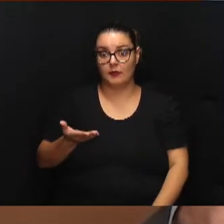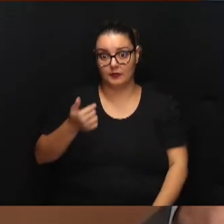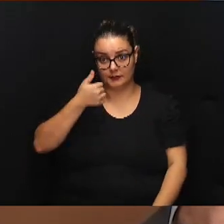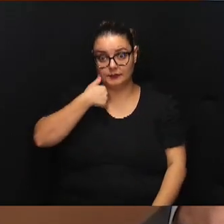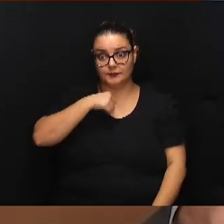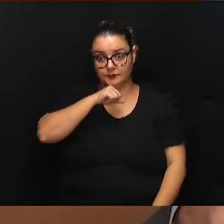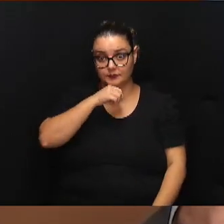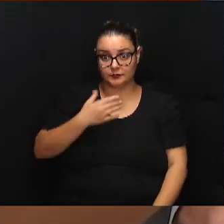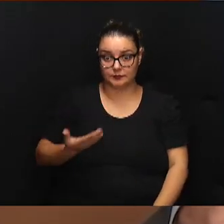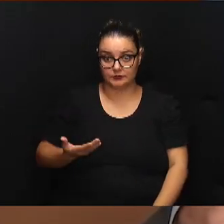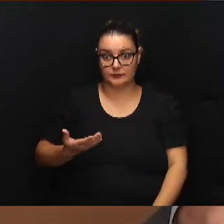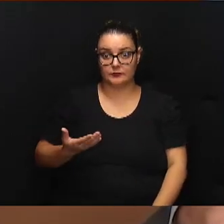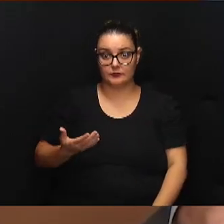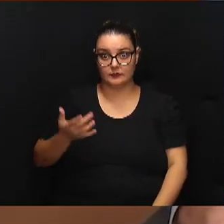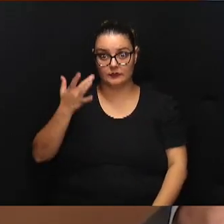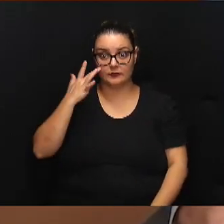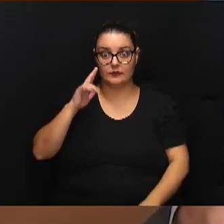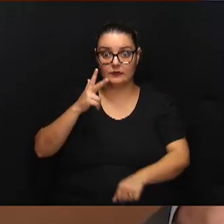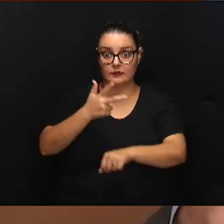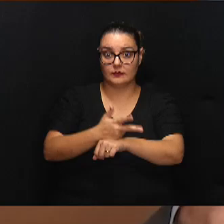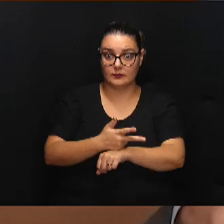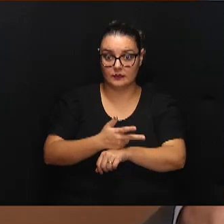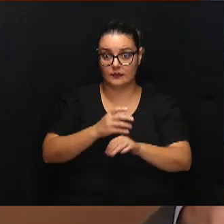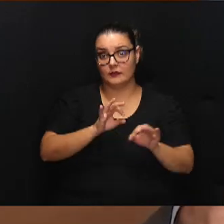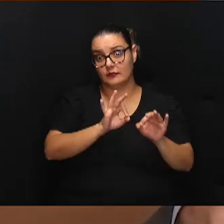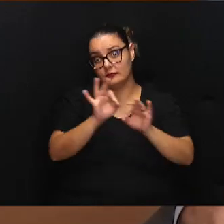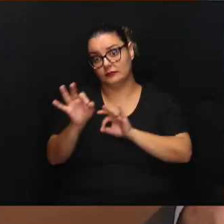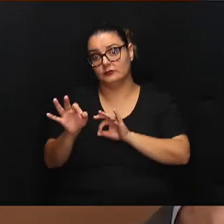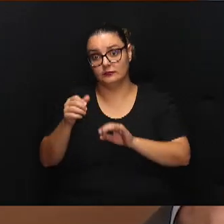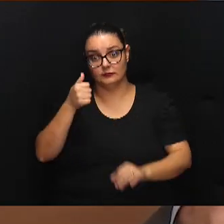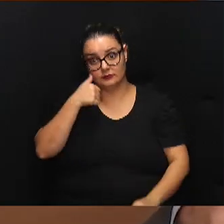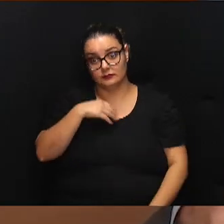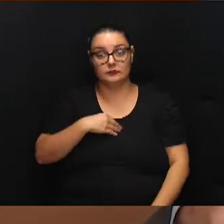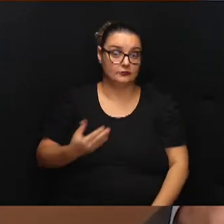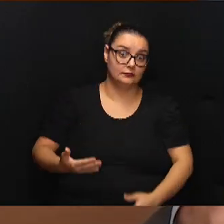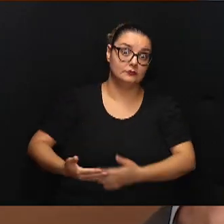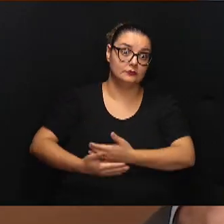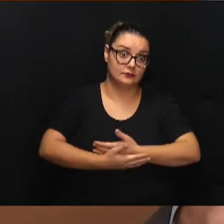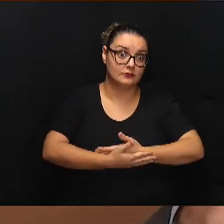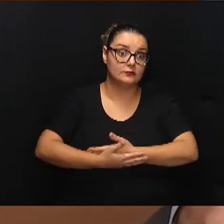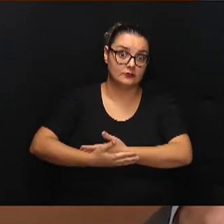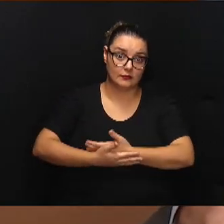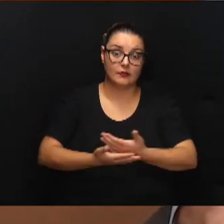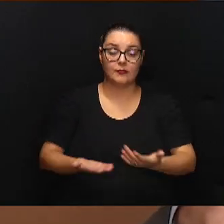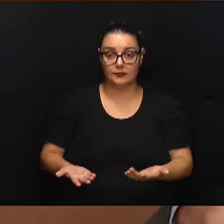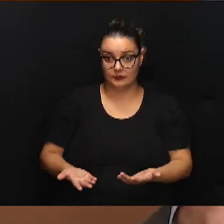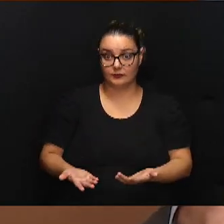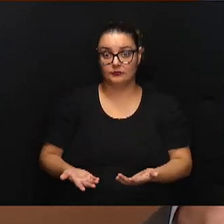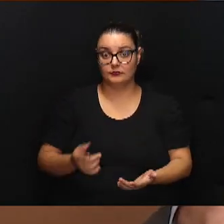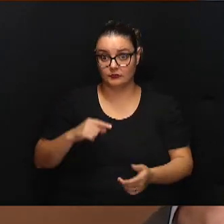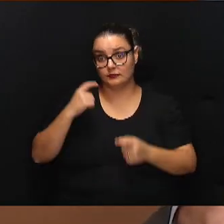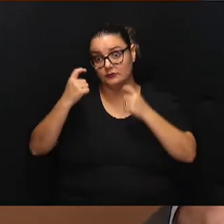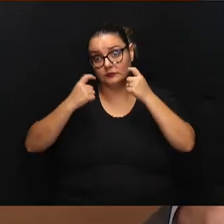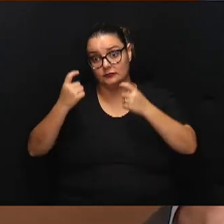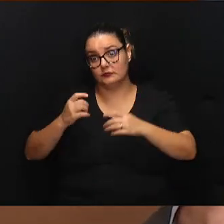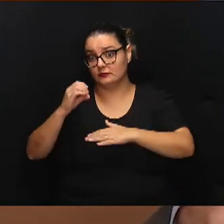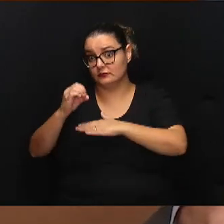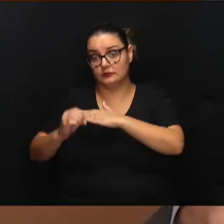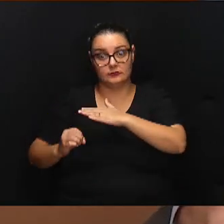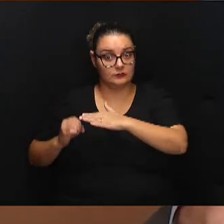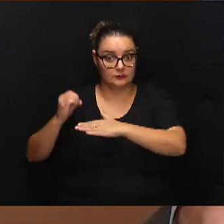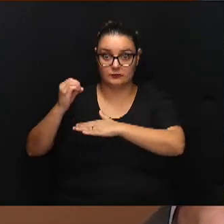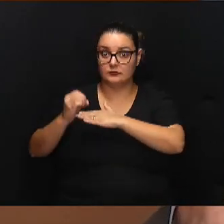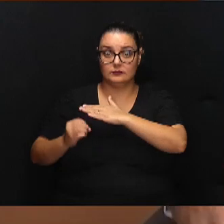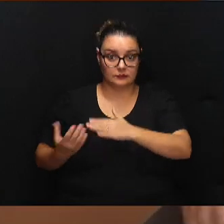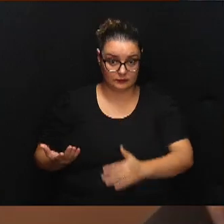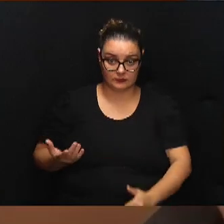não sei se, né, a câmera pega, mas acompanhando à distância uma filha, um bebê. Né? Então, é uma preocupação 24 horas. A